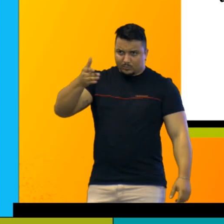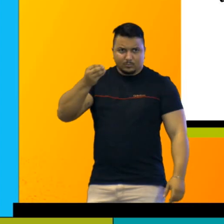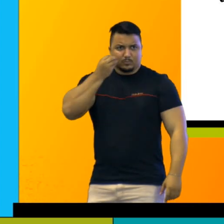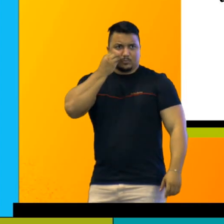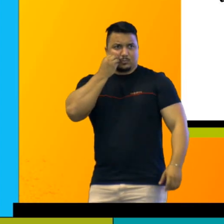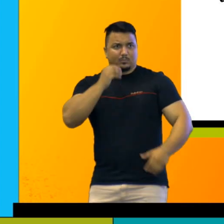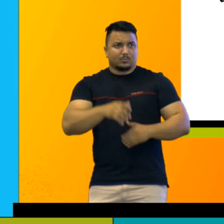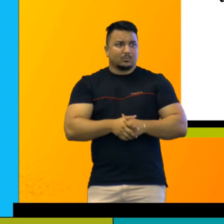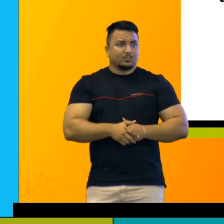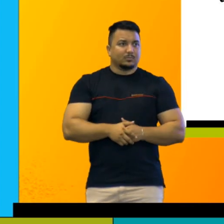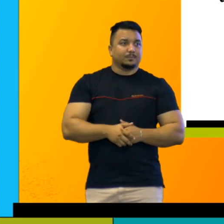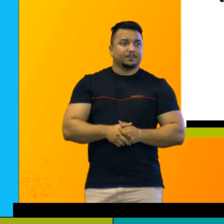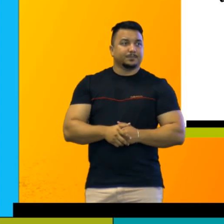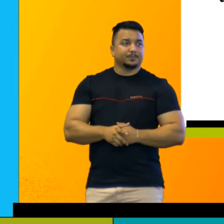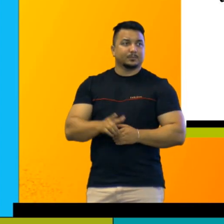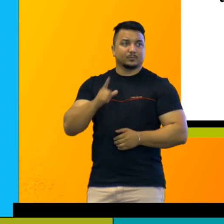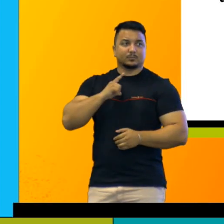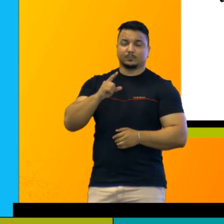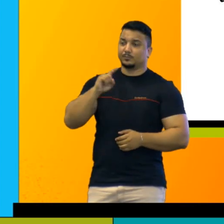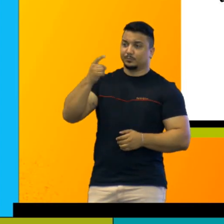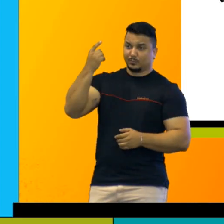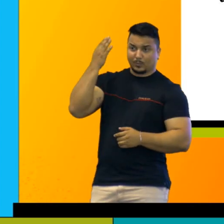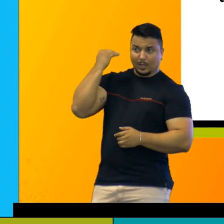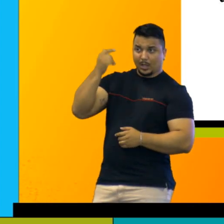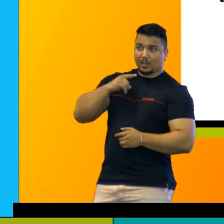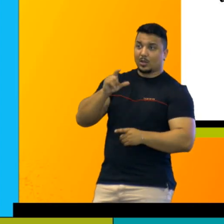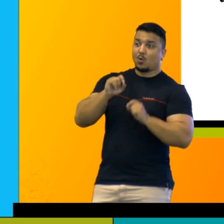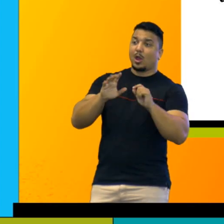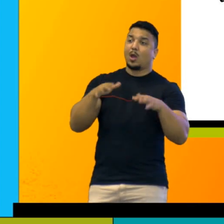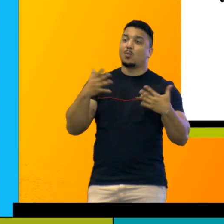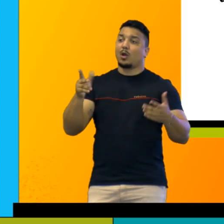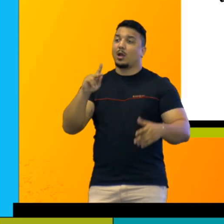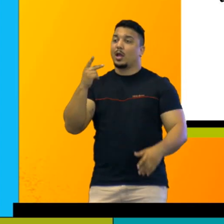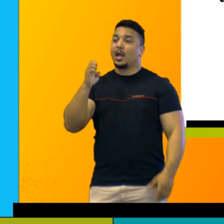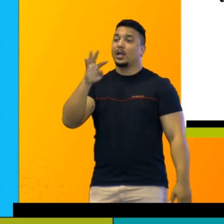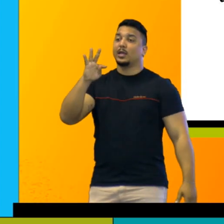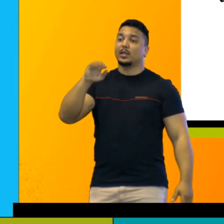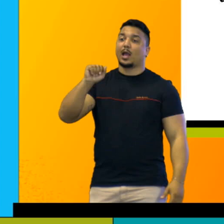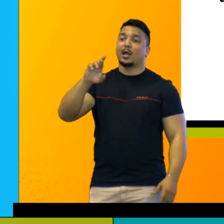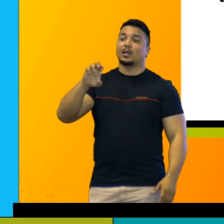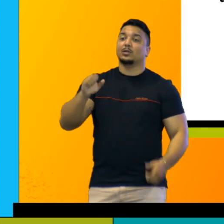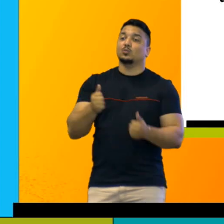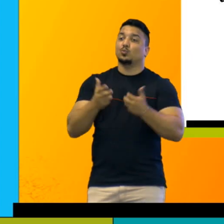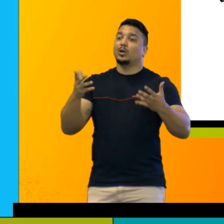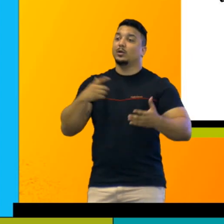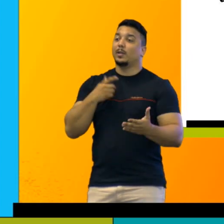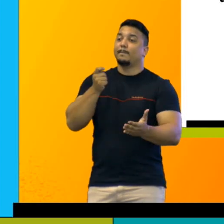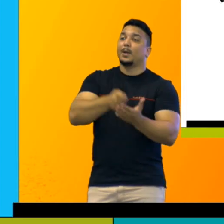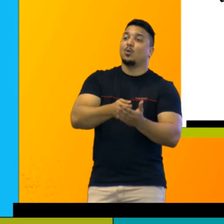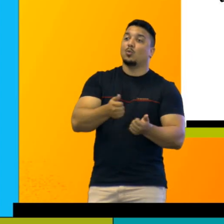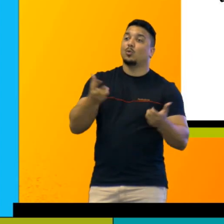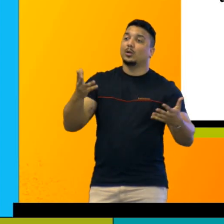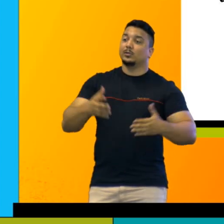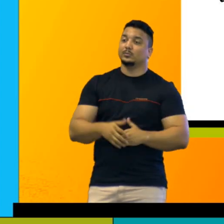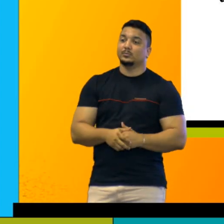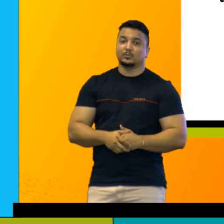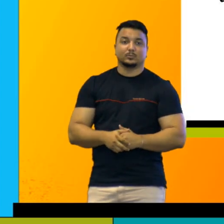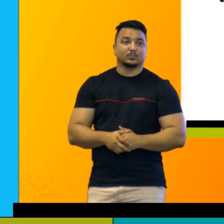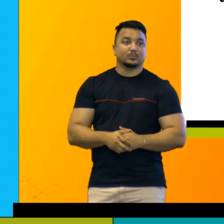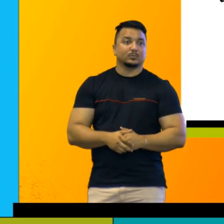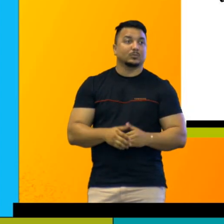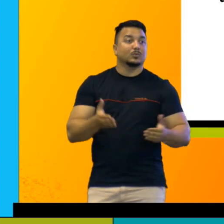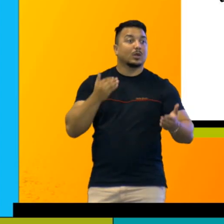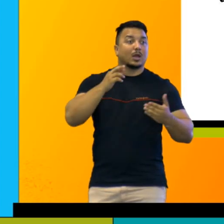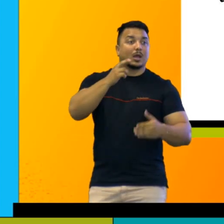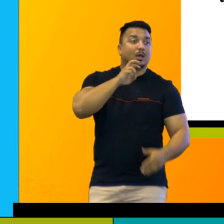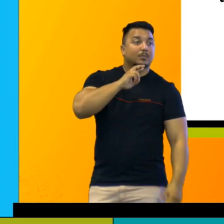voltar ao slide não, só lembrando, ó, lá no slide anterior, quanto era o hectare? Quanto ele pagou pelo hectare?